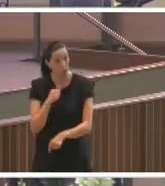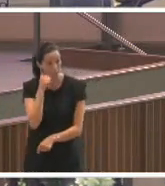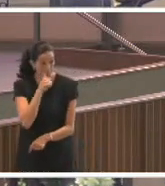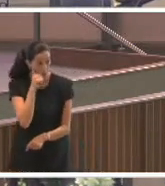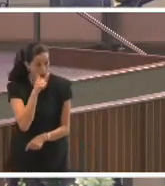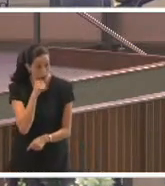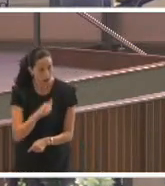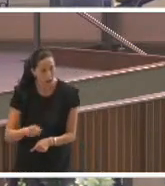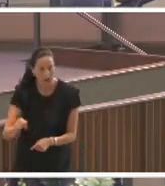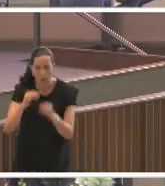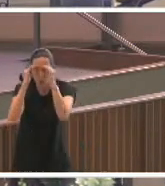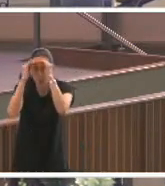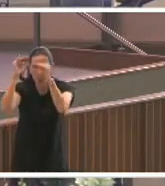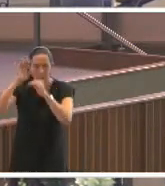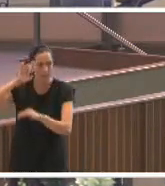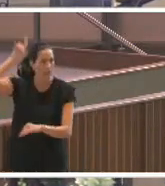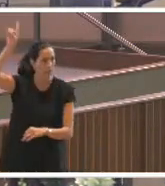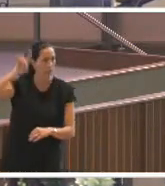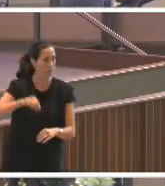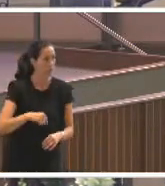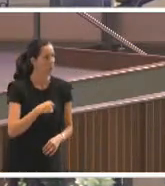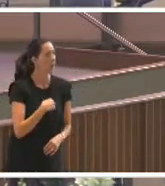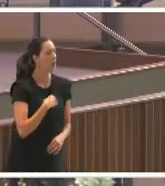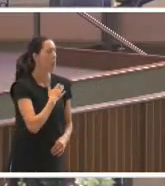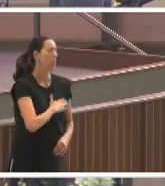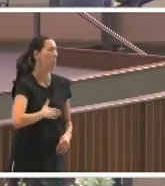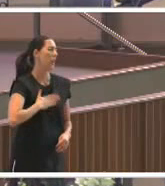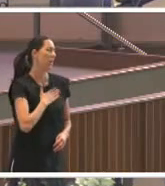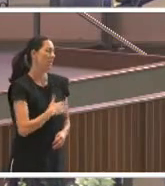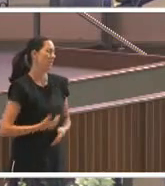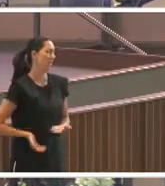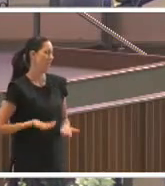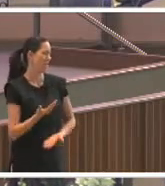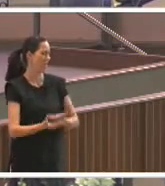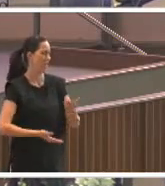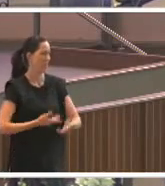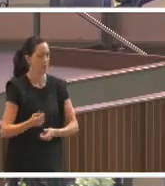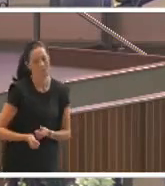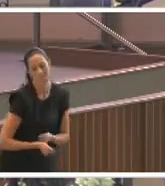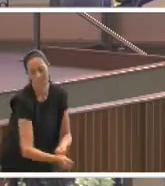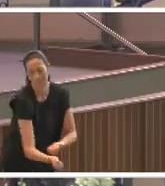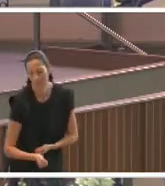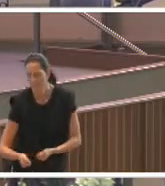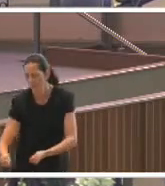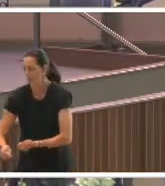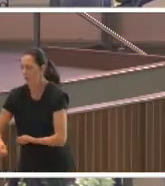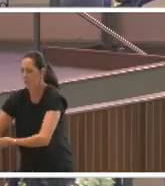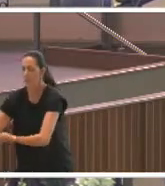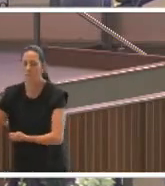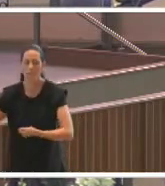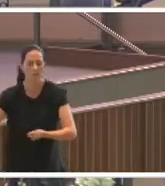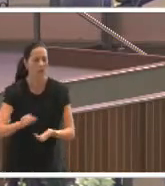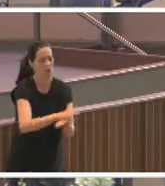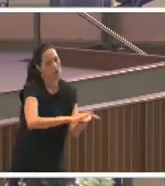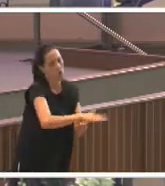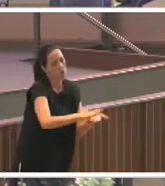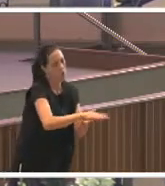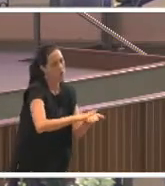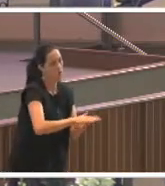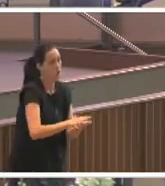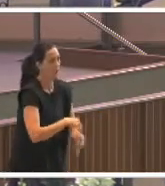E essa mulher tinha prazer em servir. E sabe como é que ela começou a quebrar o coração da